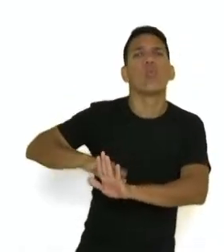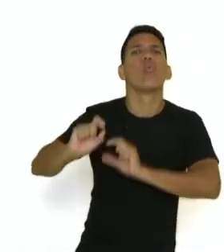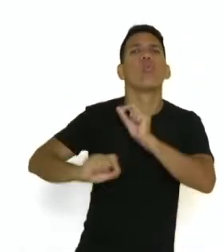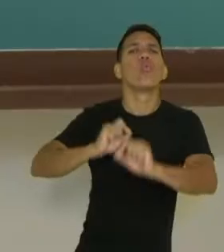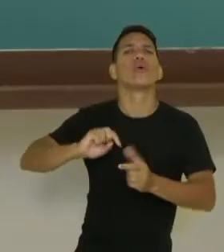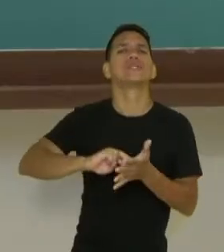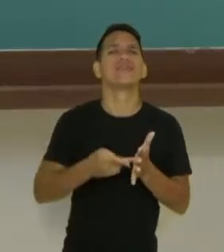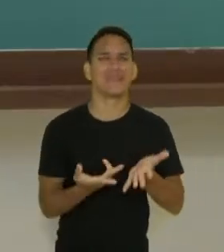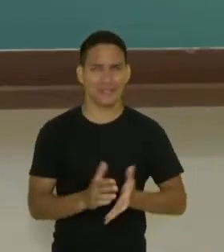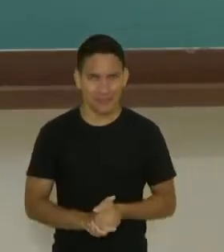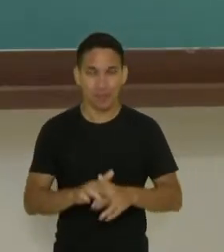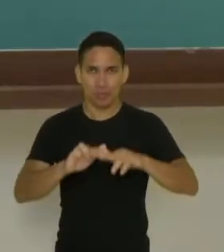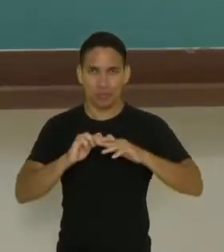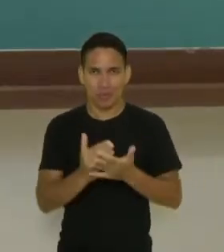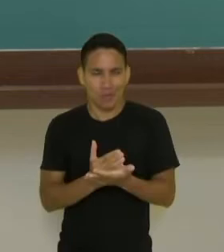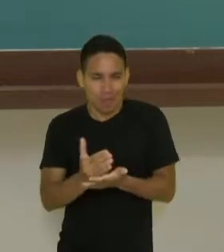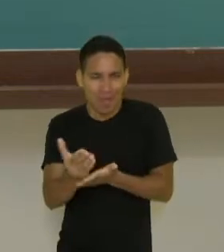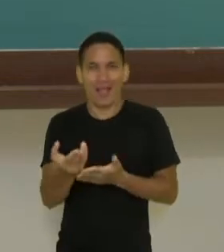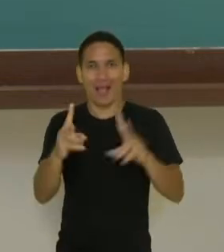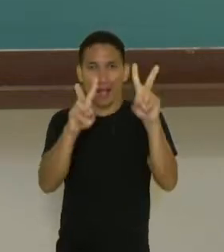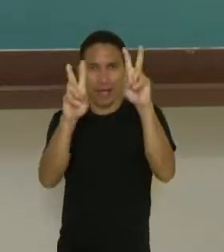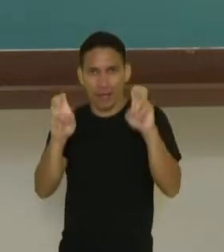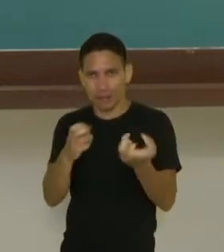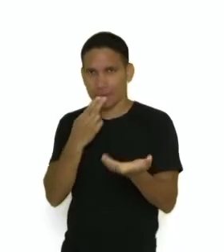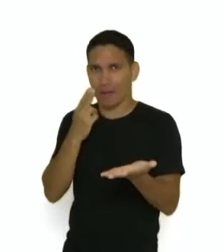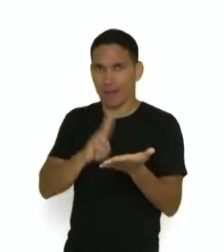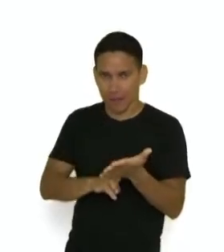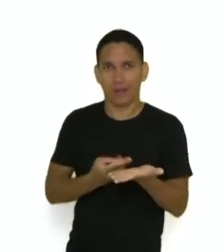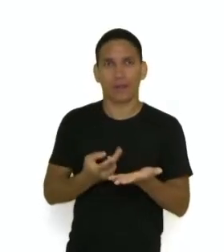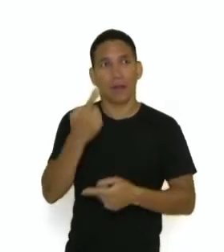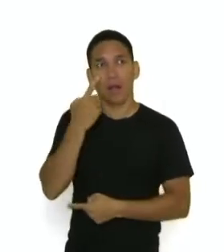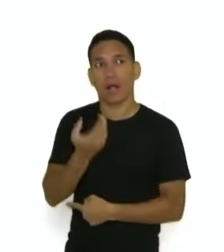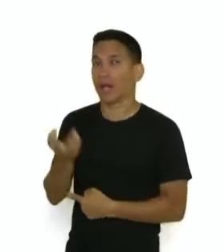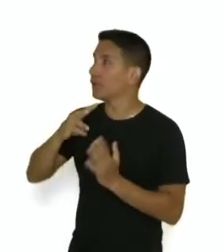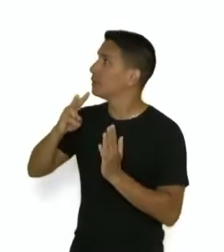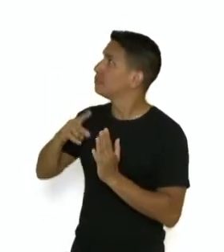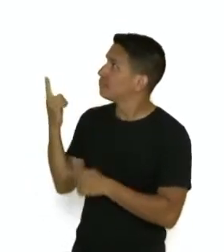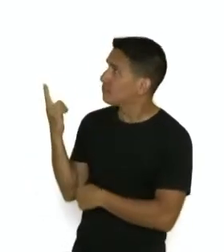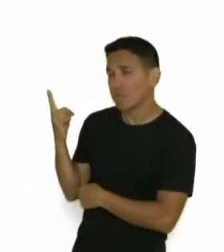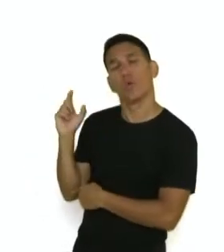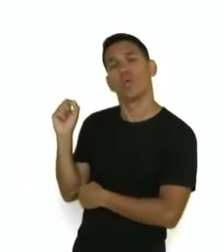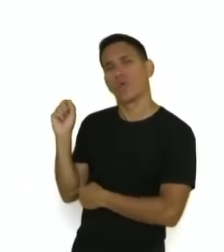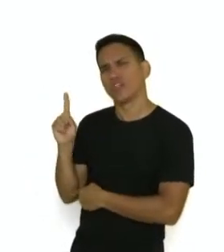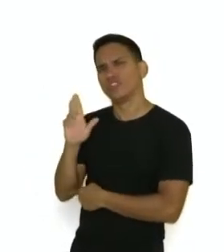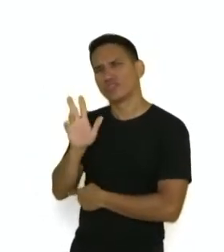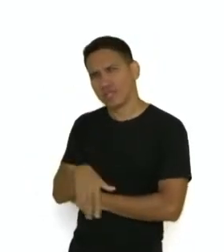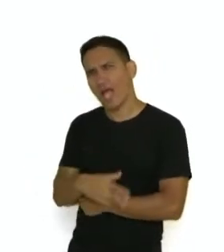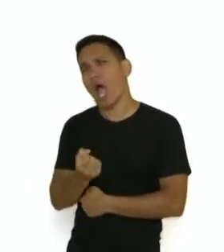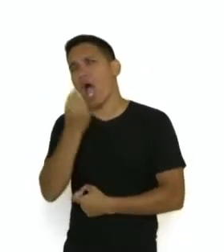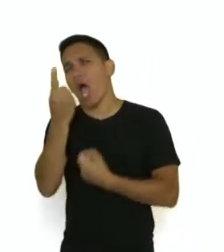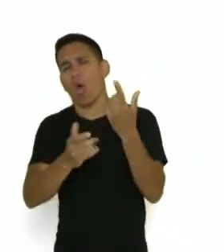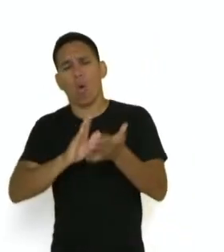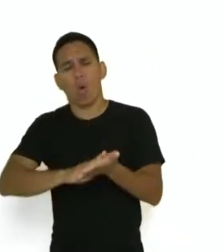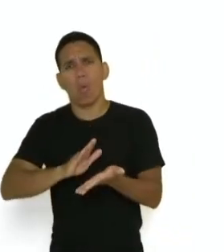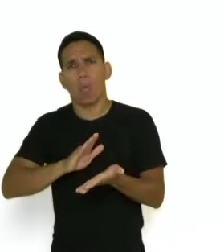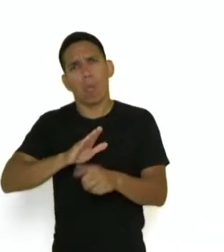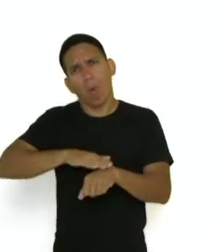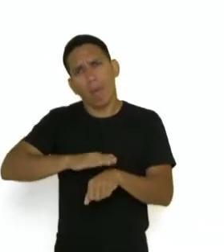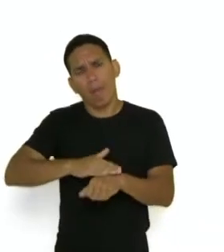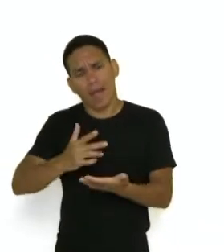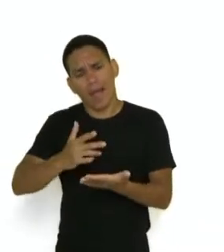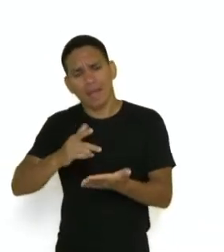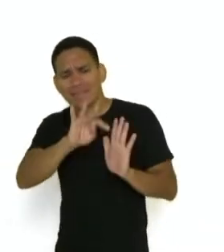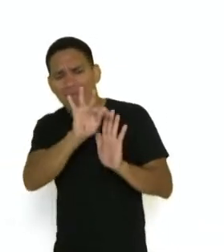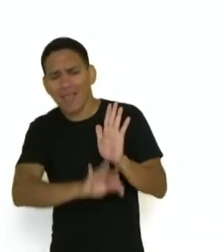no tema, então, da carta ao leitor, vamos ver. Algumas vezes você já leu um texto jornalístico e teve vontade de